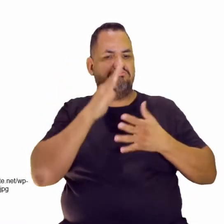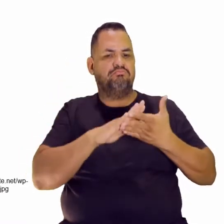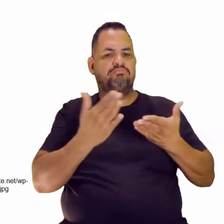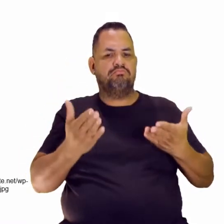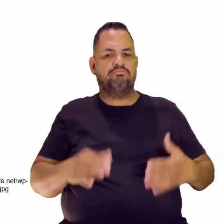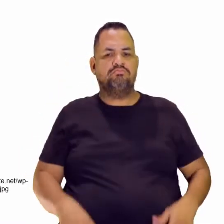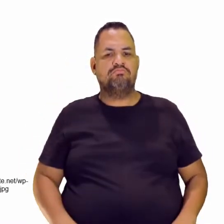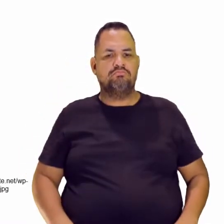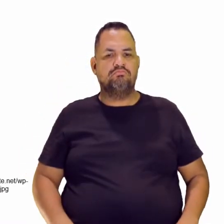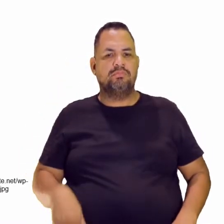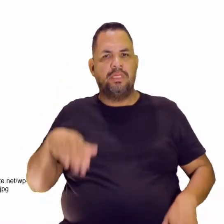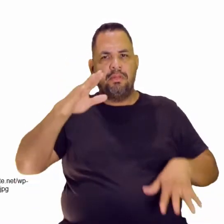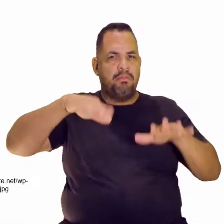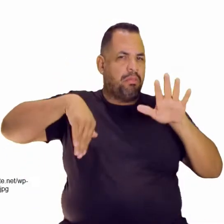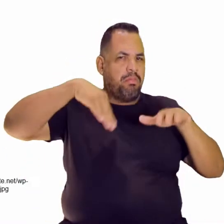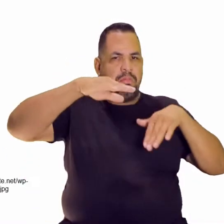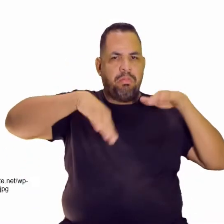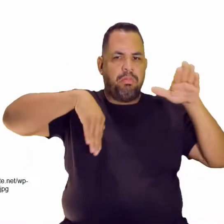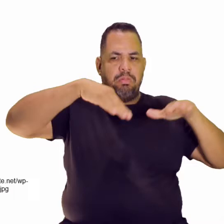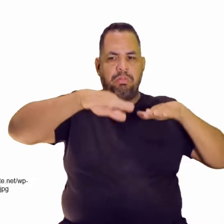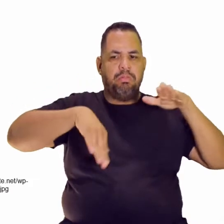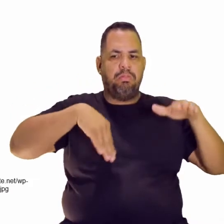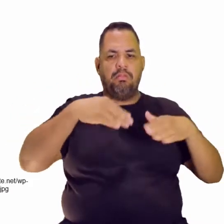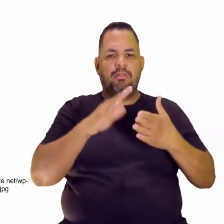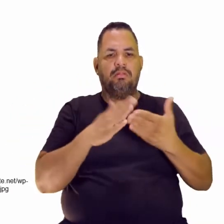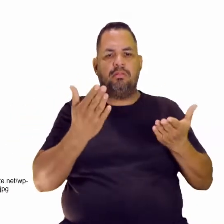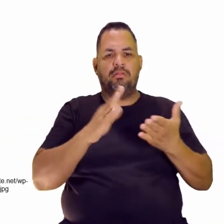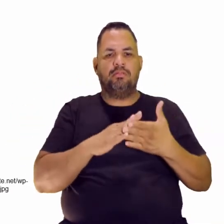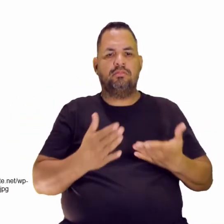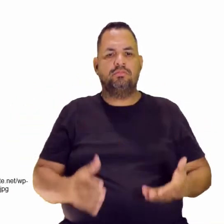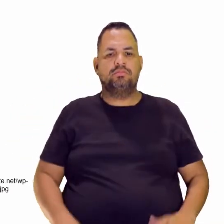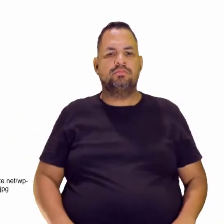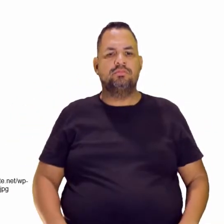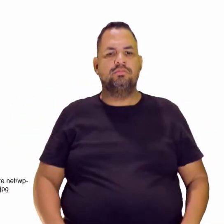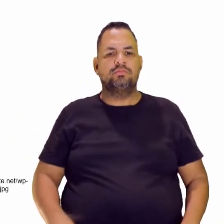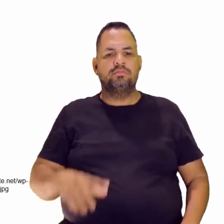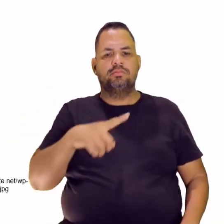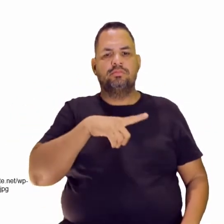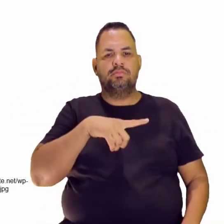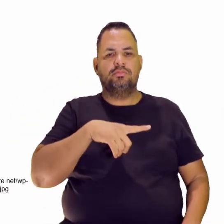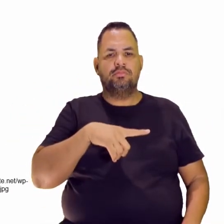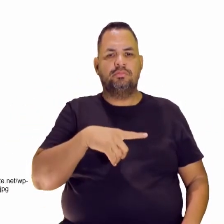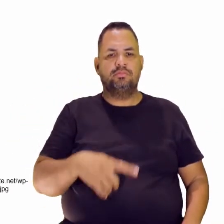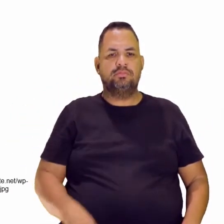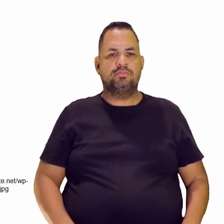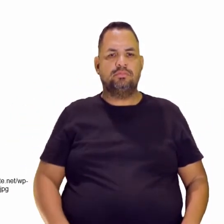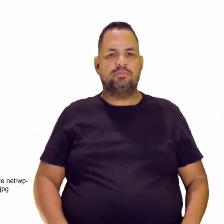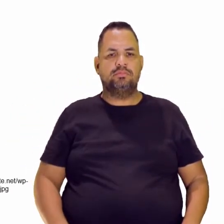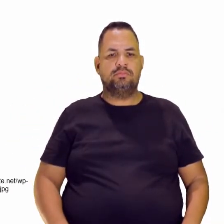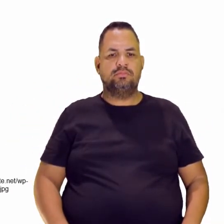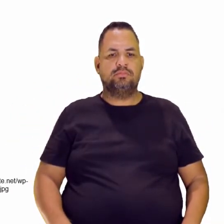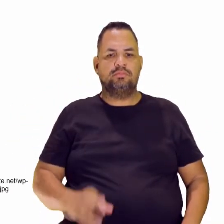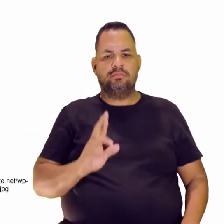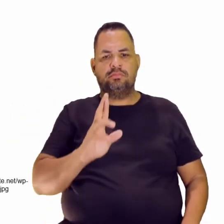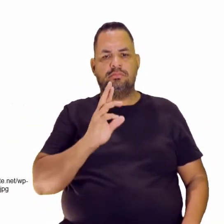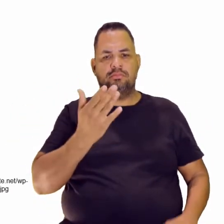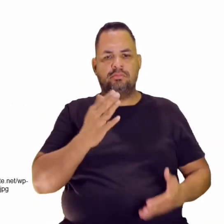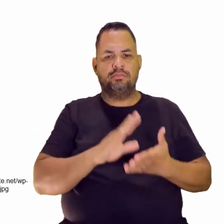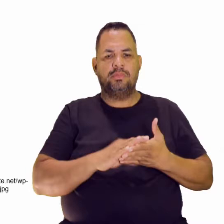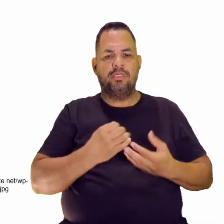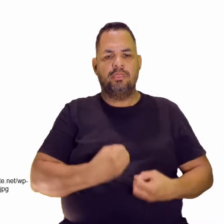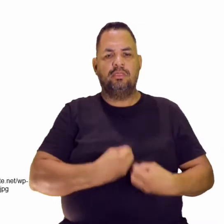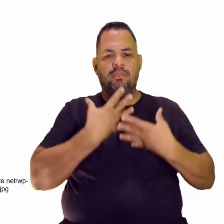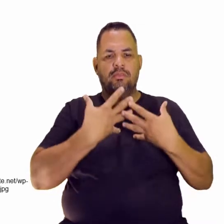foi a nado atrás dele. Então é uma história bem interessante. Disso aí tem como resultado esse